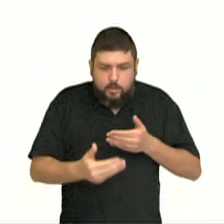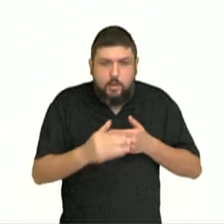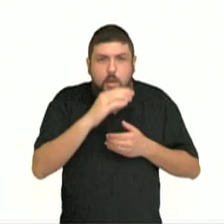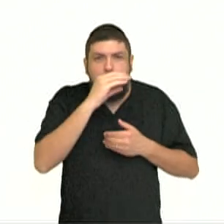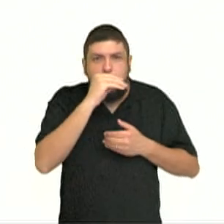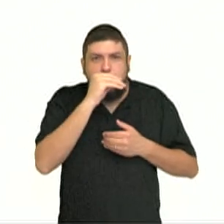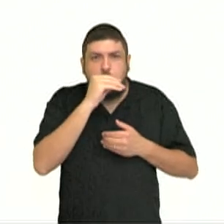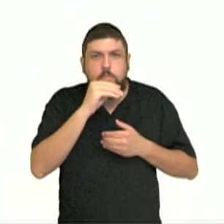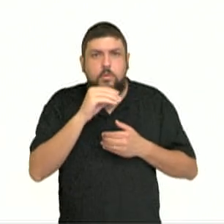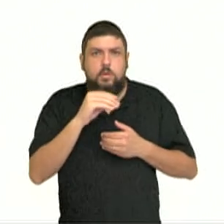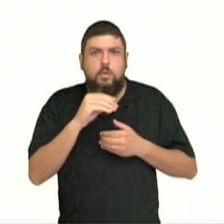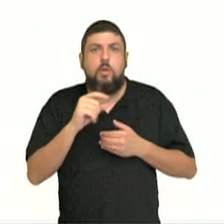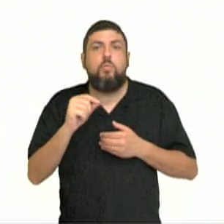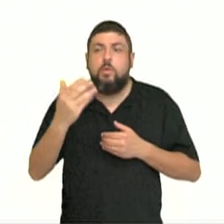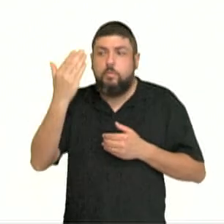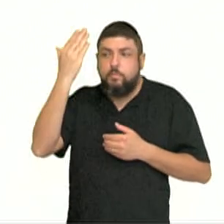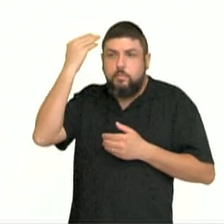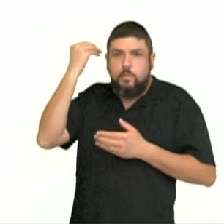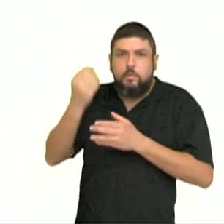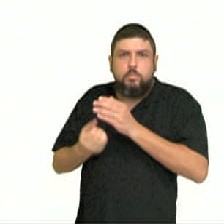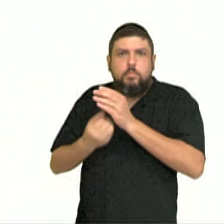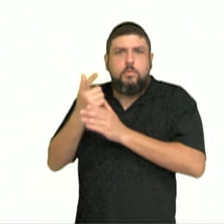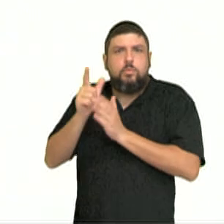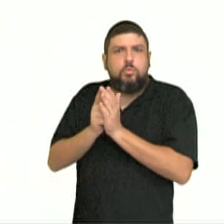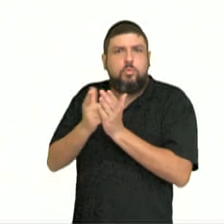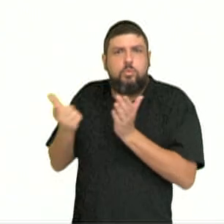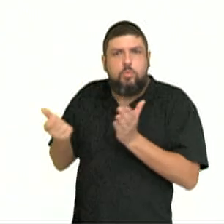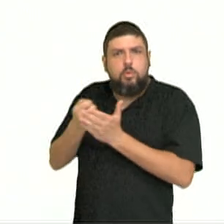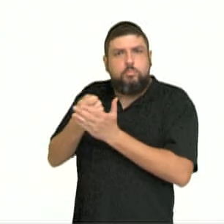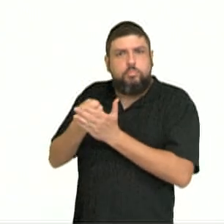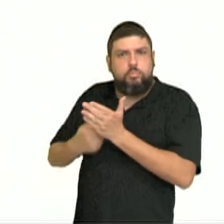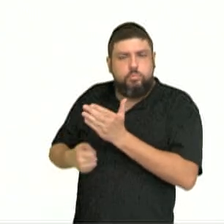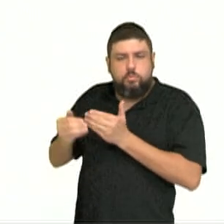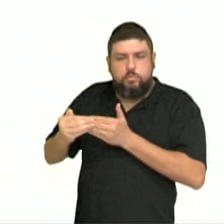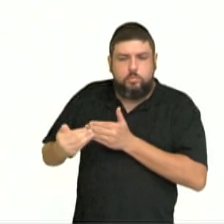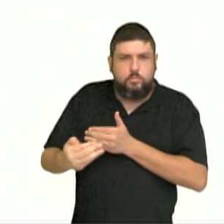momento que a notícia foi publicada, certo? Beleza?